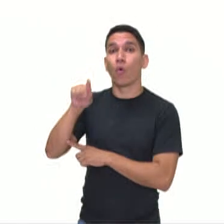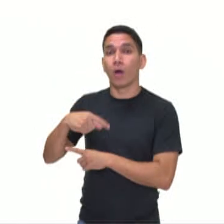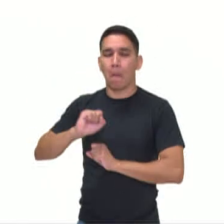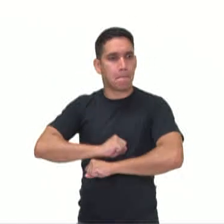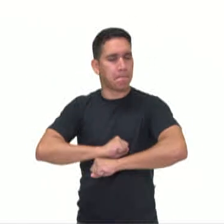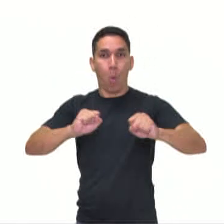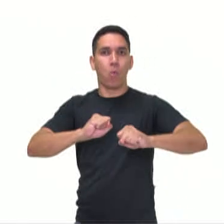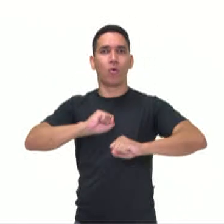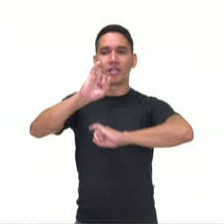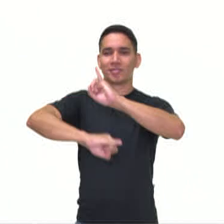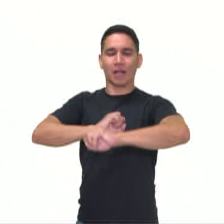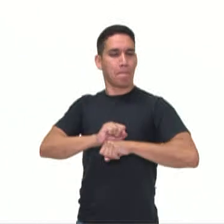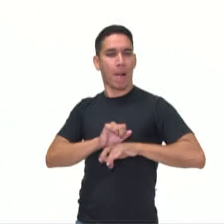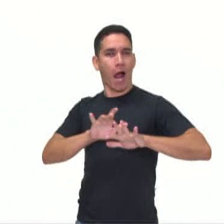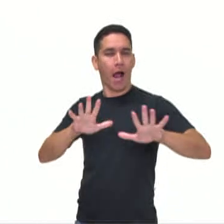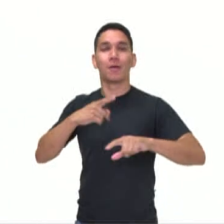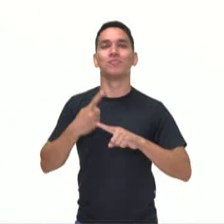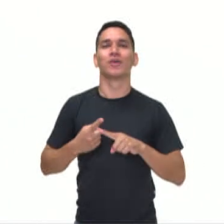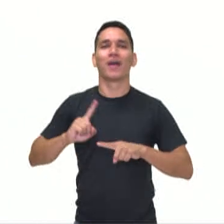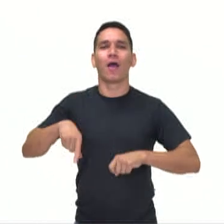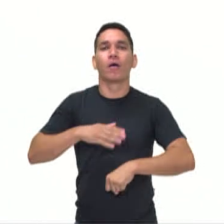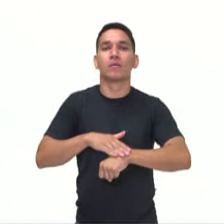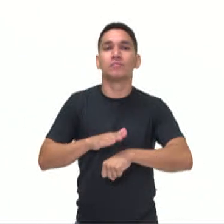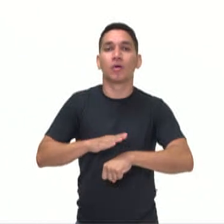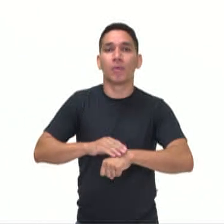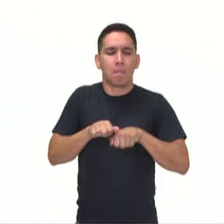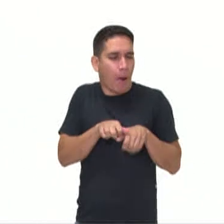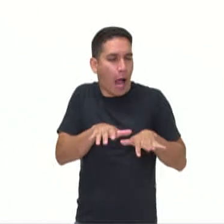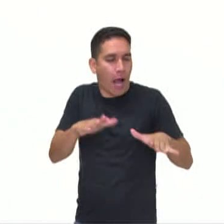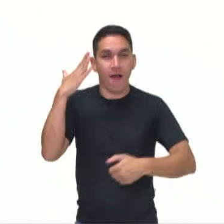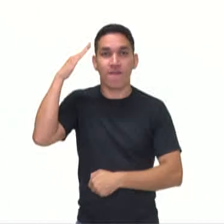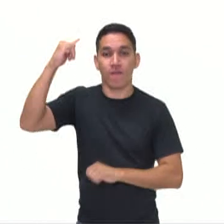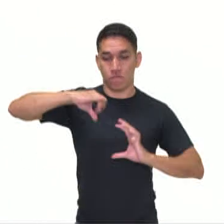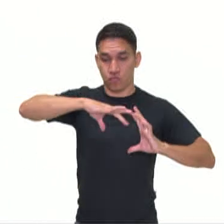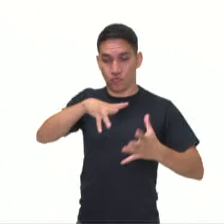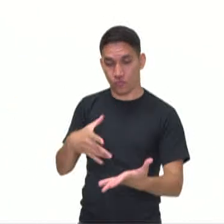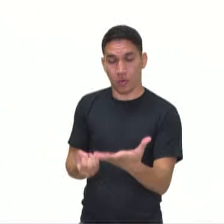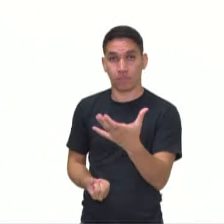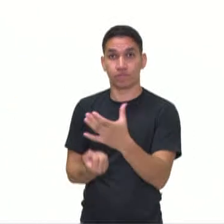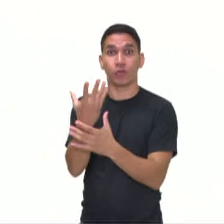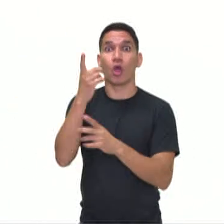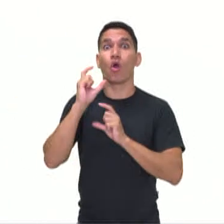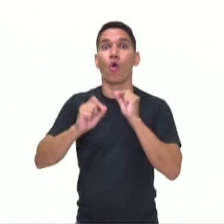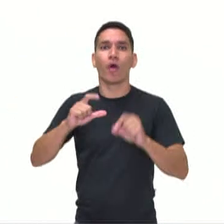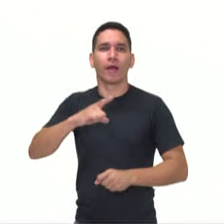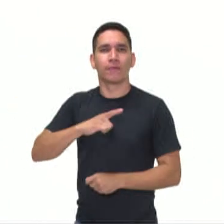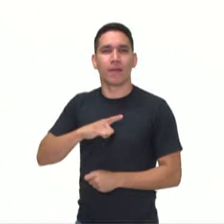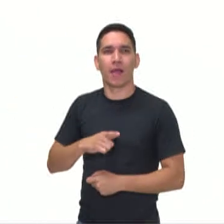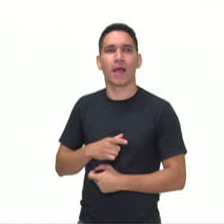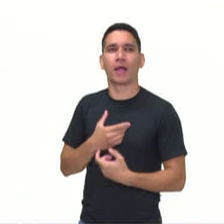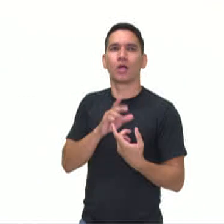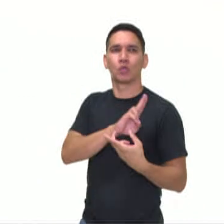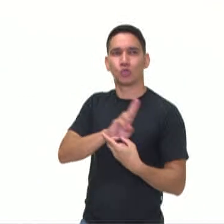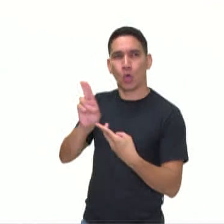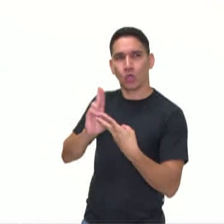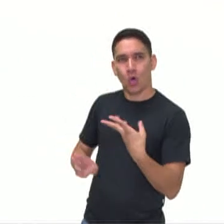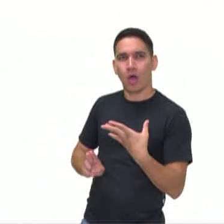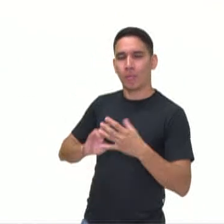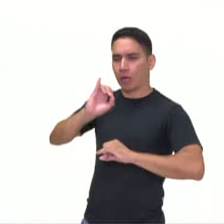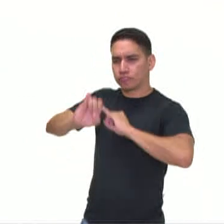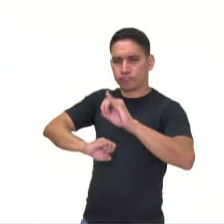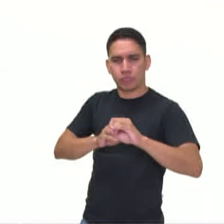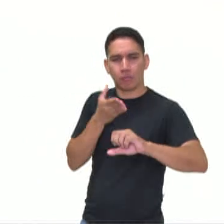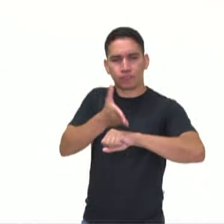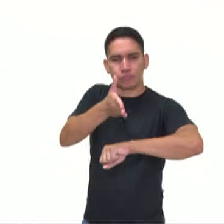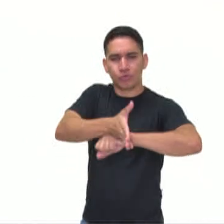boom da internet, pois foi quando ela se popularizou pelo mundo com o surgimento de novos browsers ou navegadores e o aumento